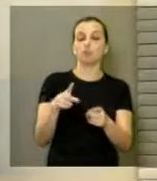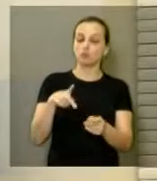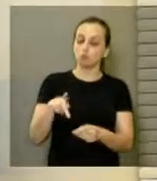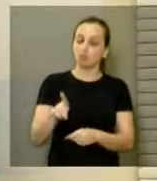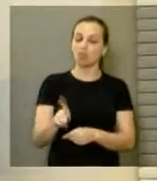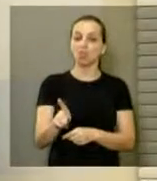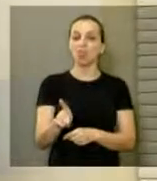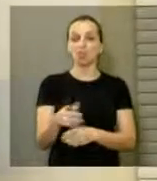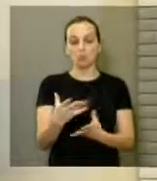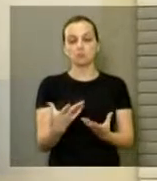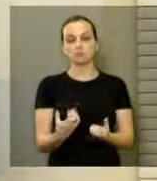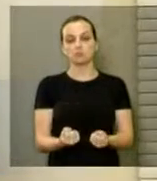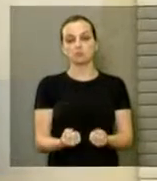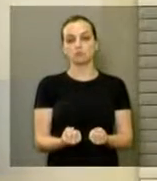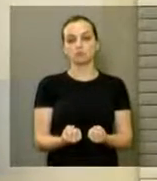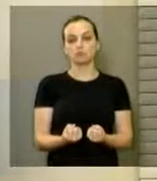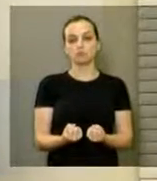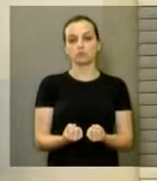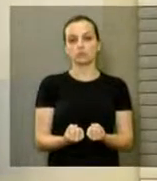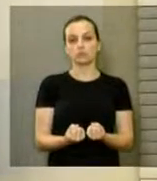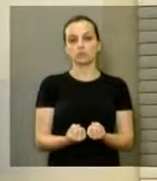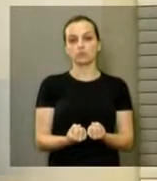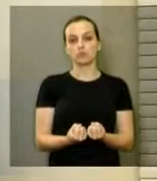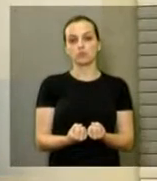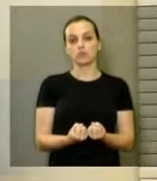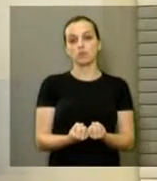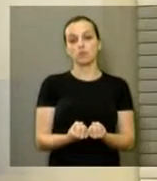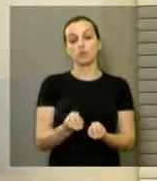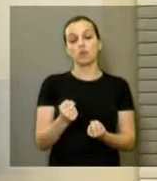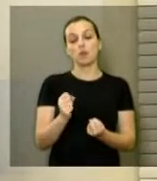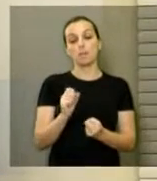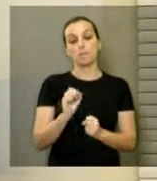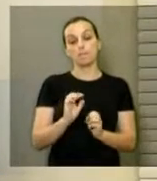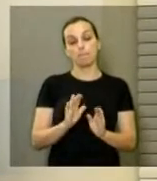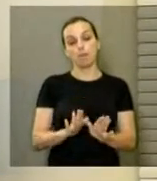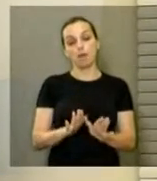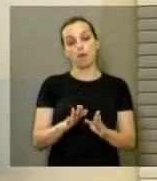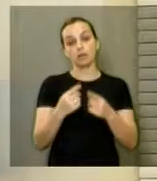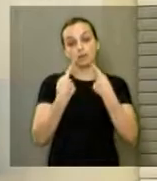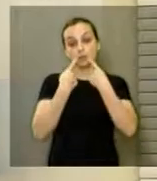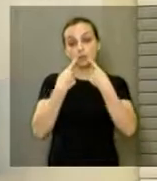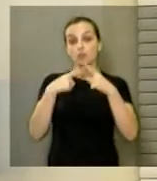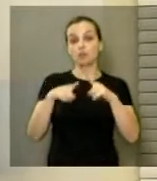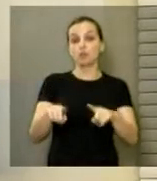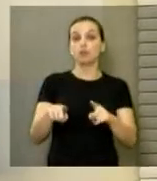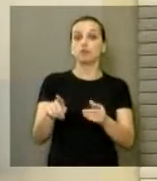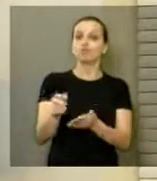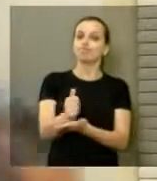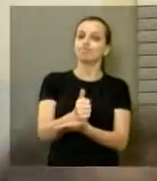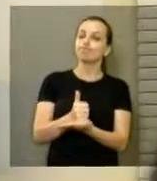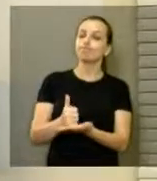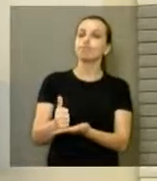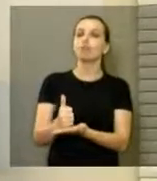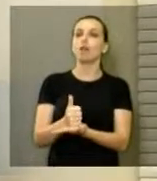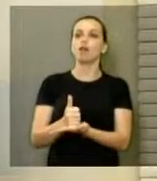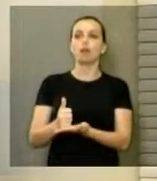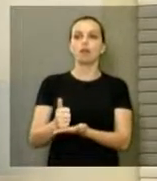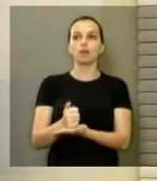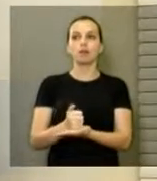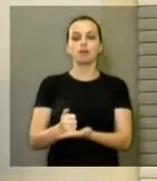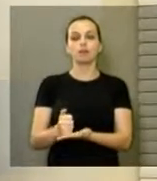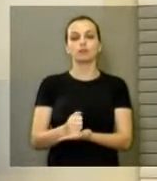extremamente bem-vindas, tá? Quando são críticas embasadas